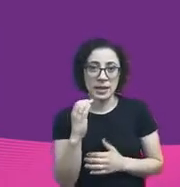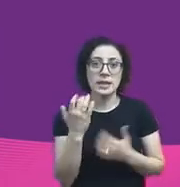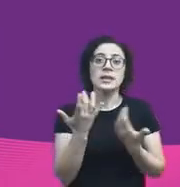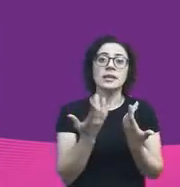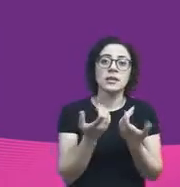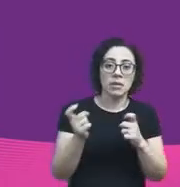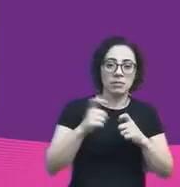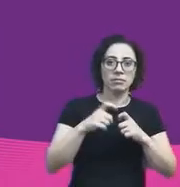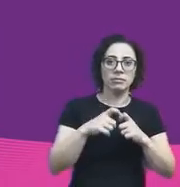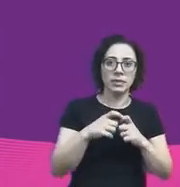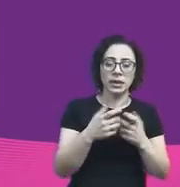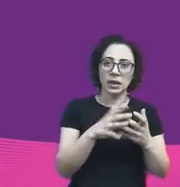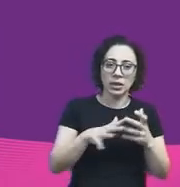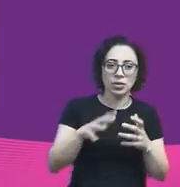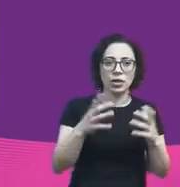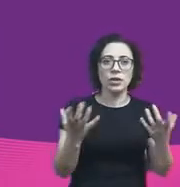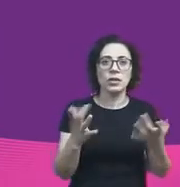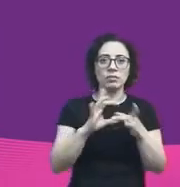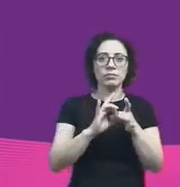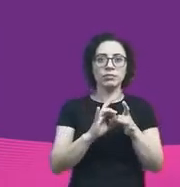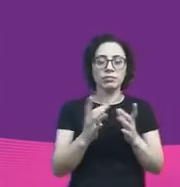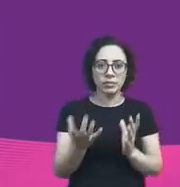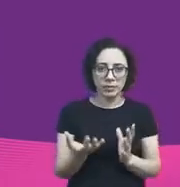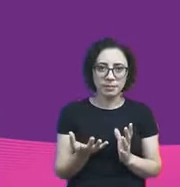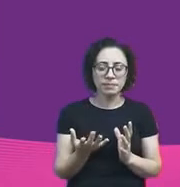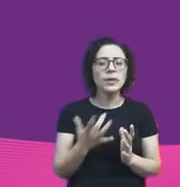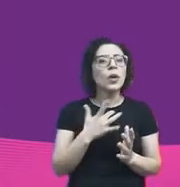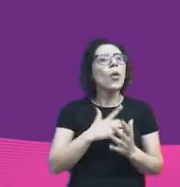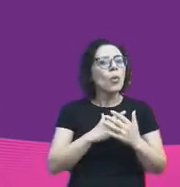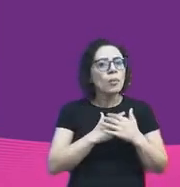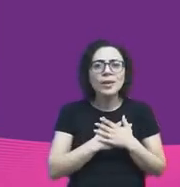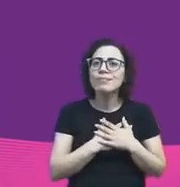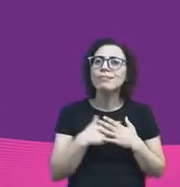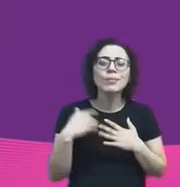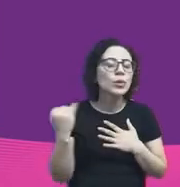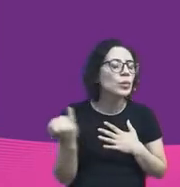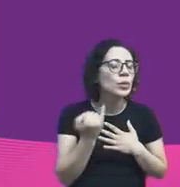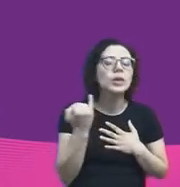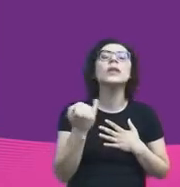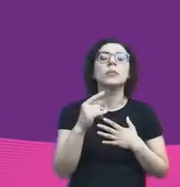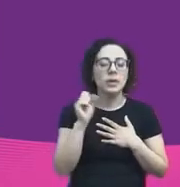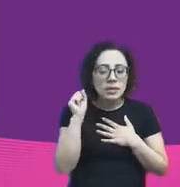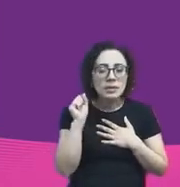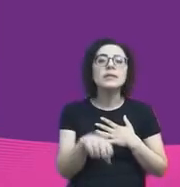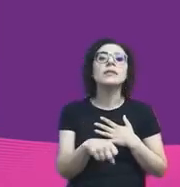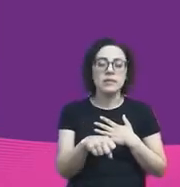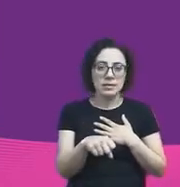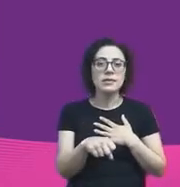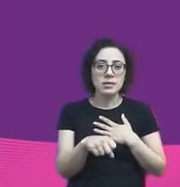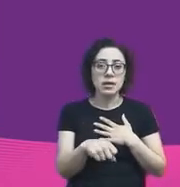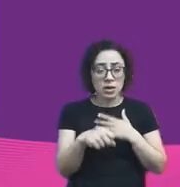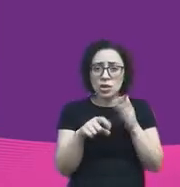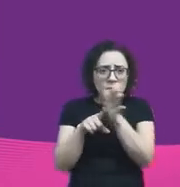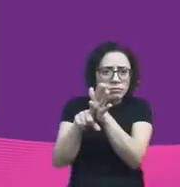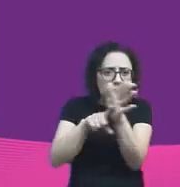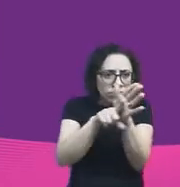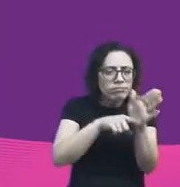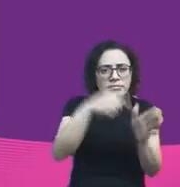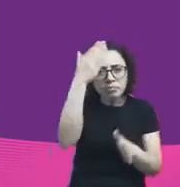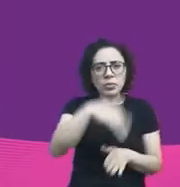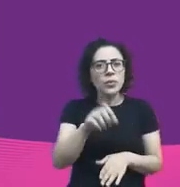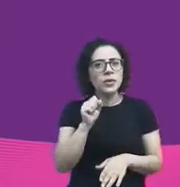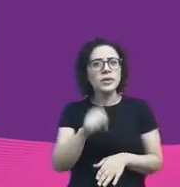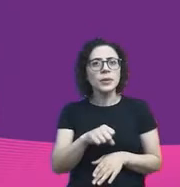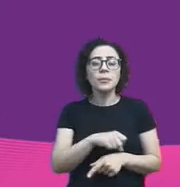de que a compaixão faz diferença, tanto no sentido científico quanto na medicina baseada em evidência. Então, no primeiro ponto, é